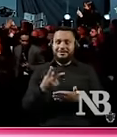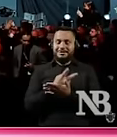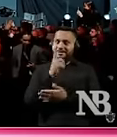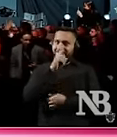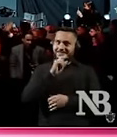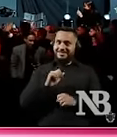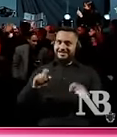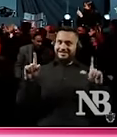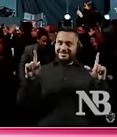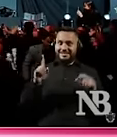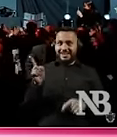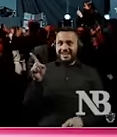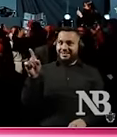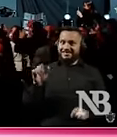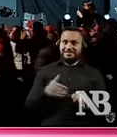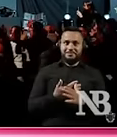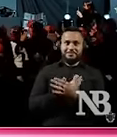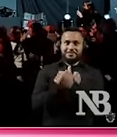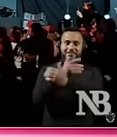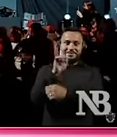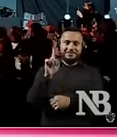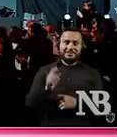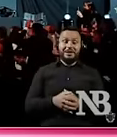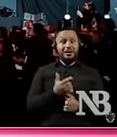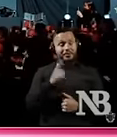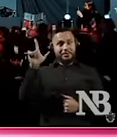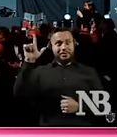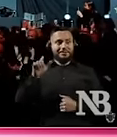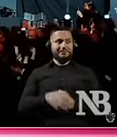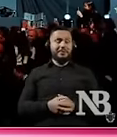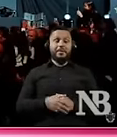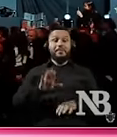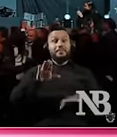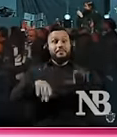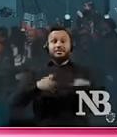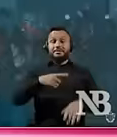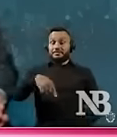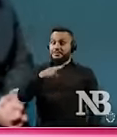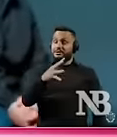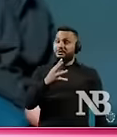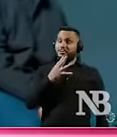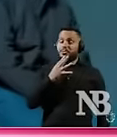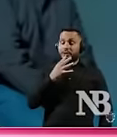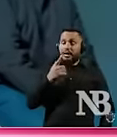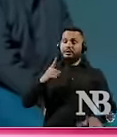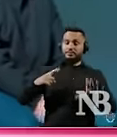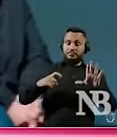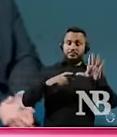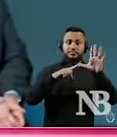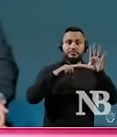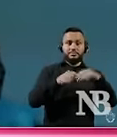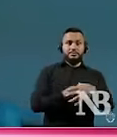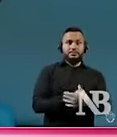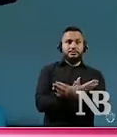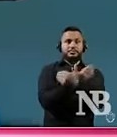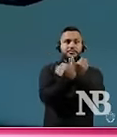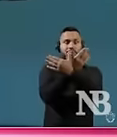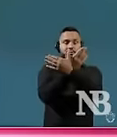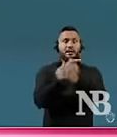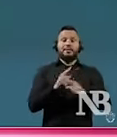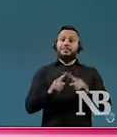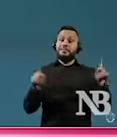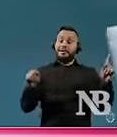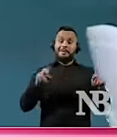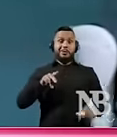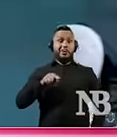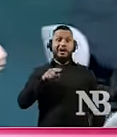erro aí agora. E a borboleta. Talvez vocês conheçam este efeito borboleta, mas não é